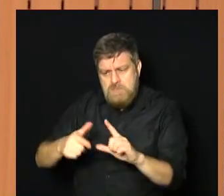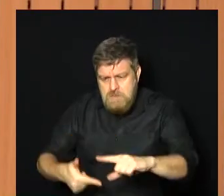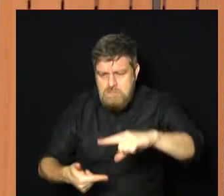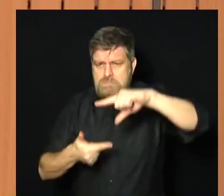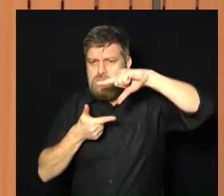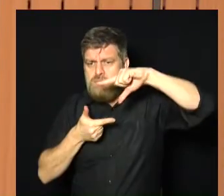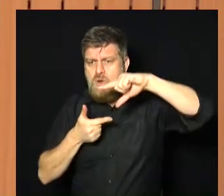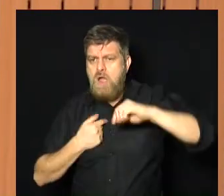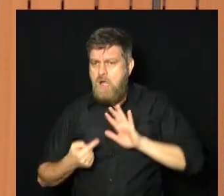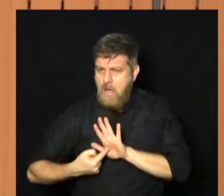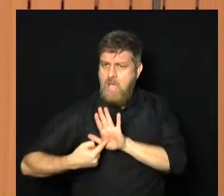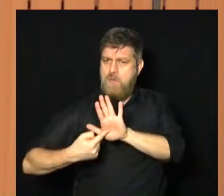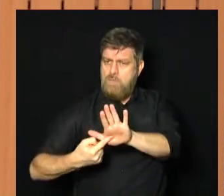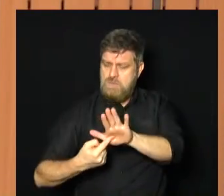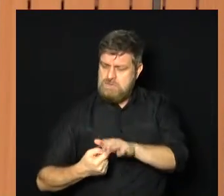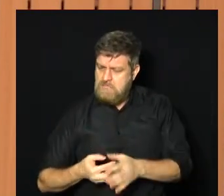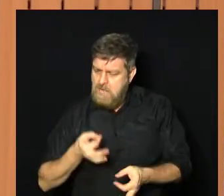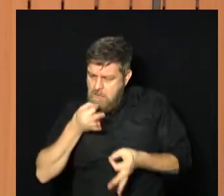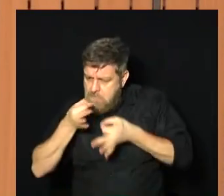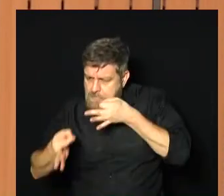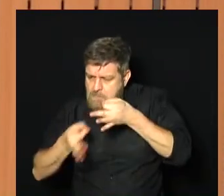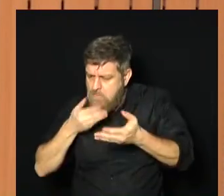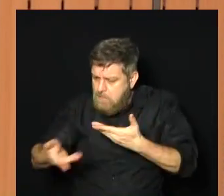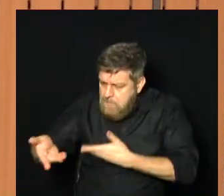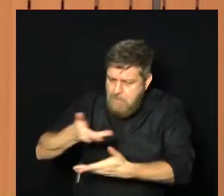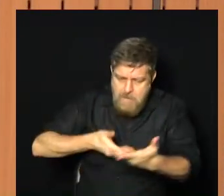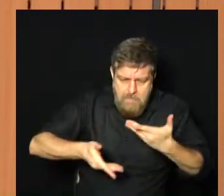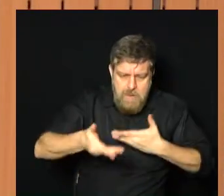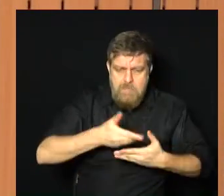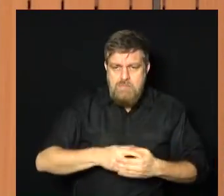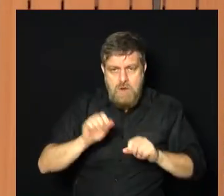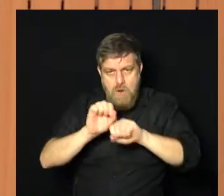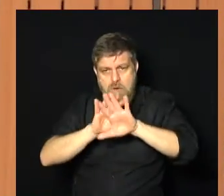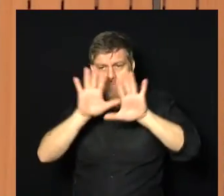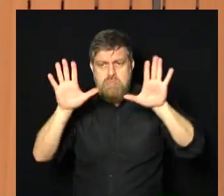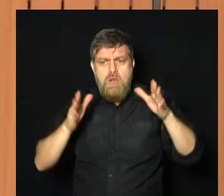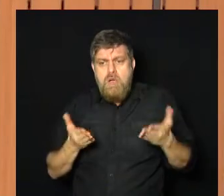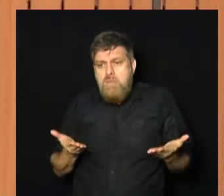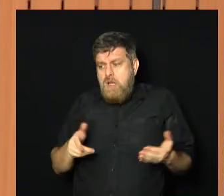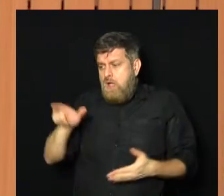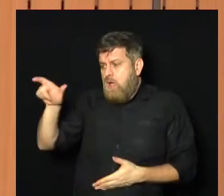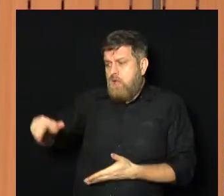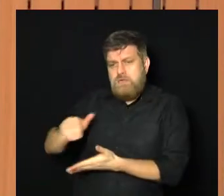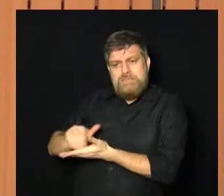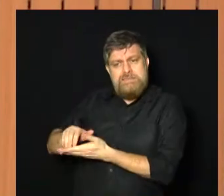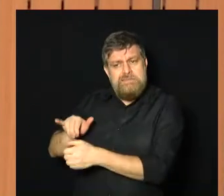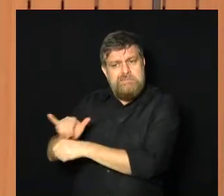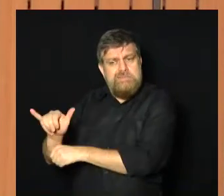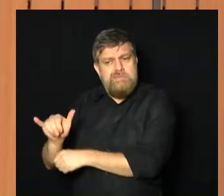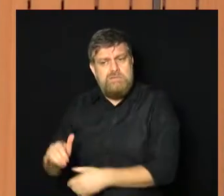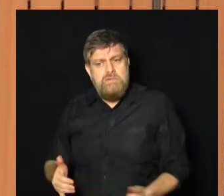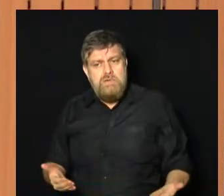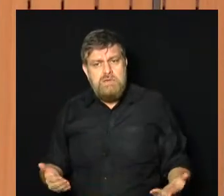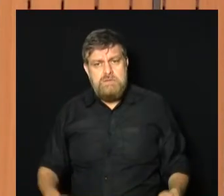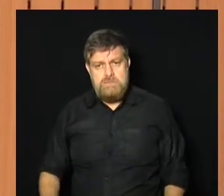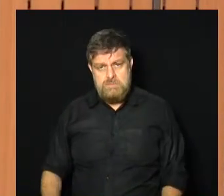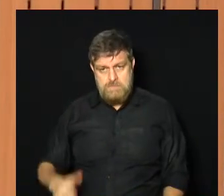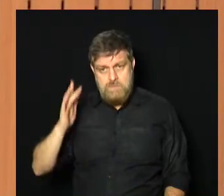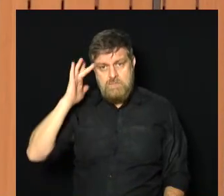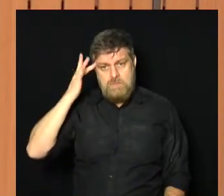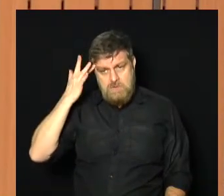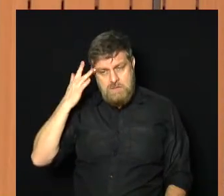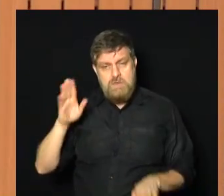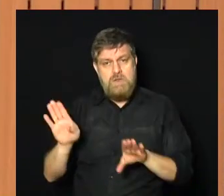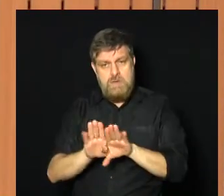debates com transparência e com consistência. Então, eu considero que é mais um